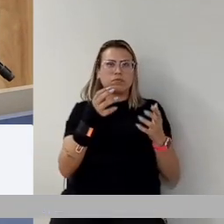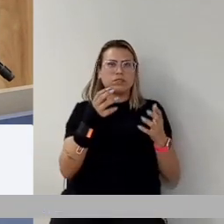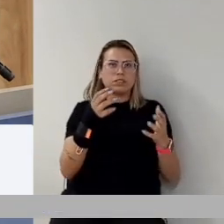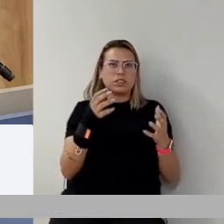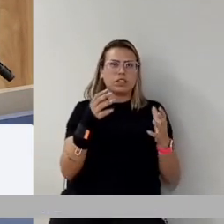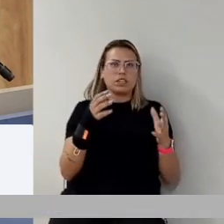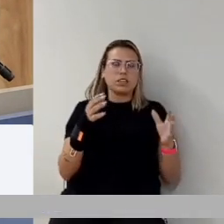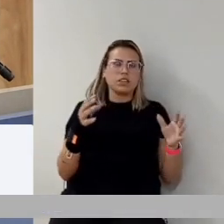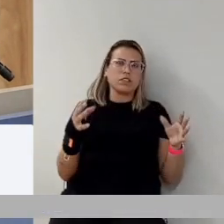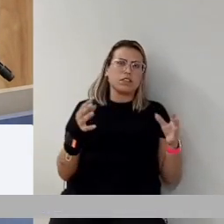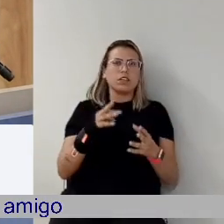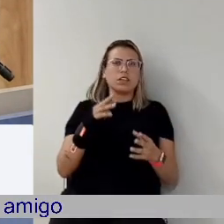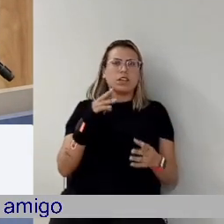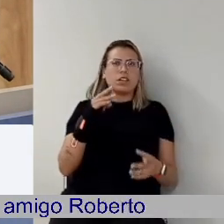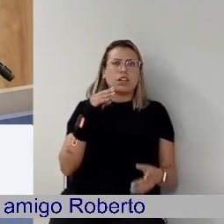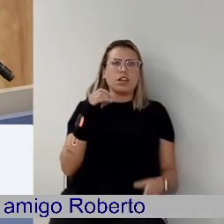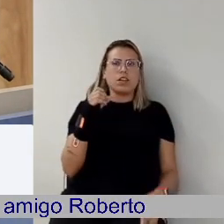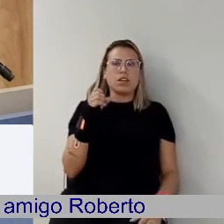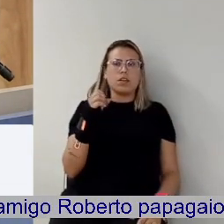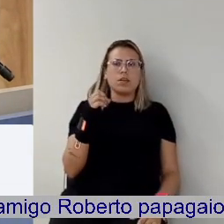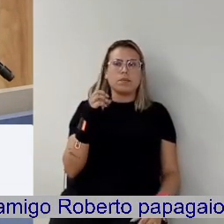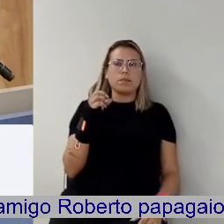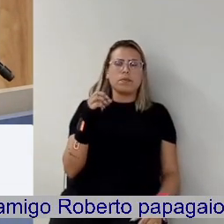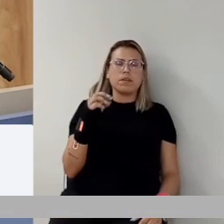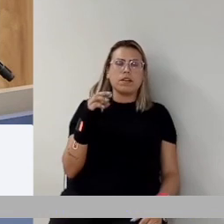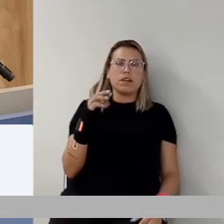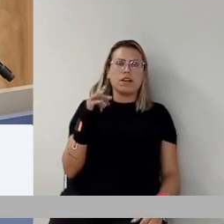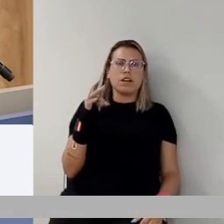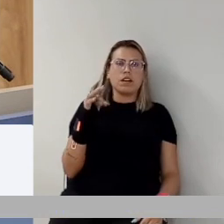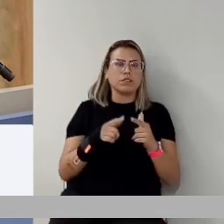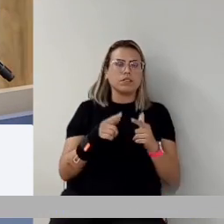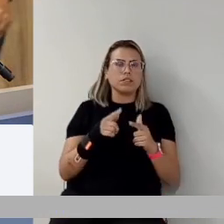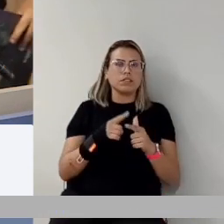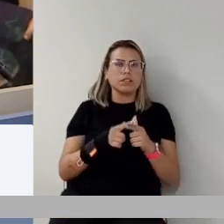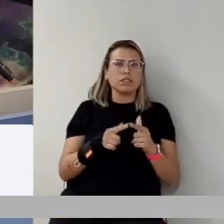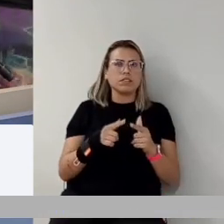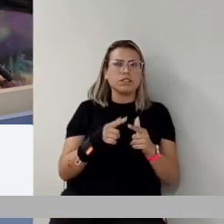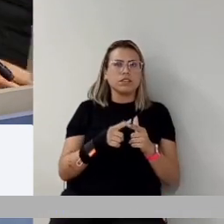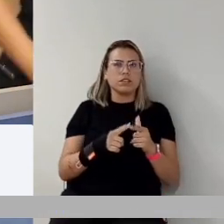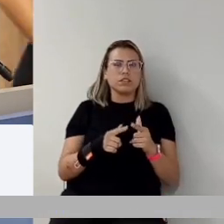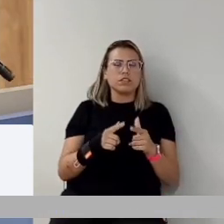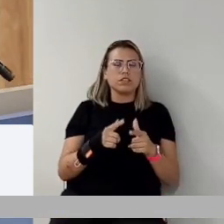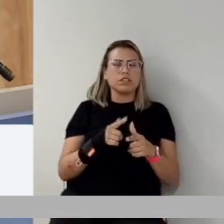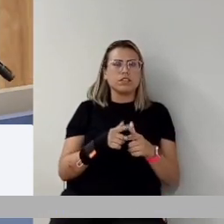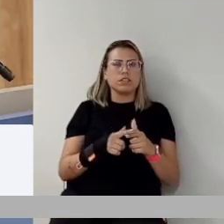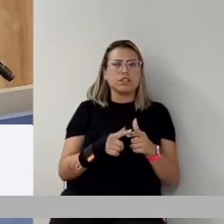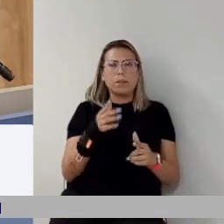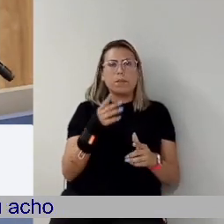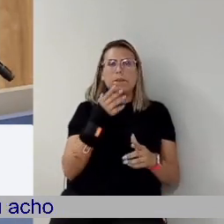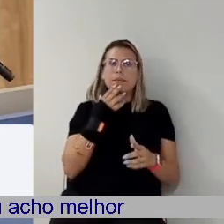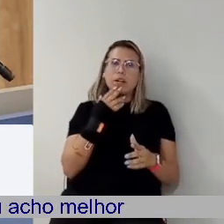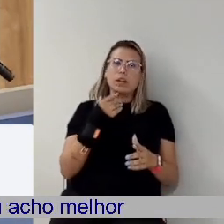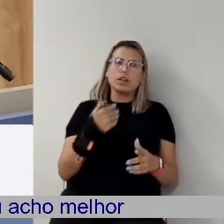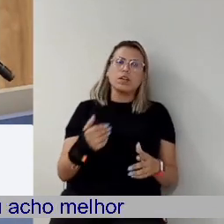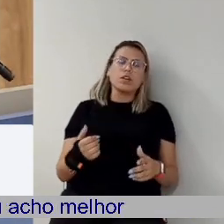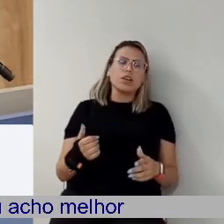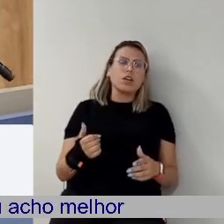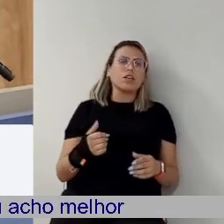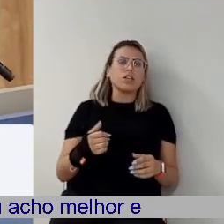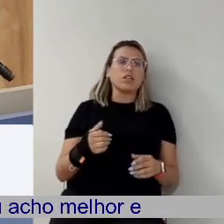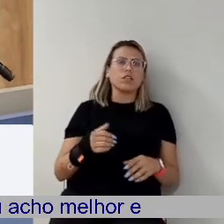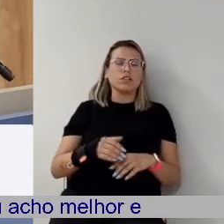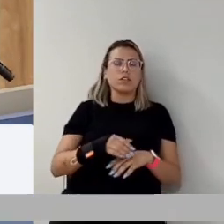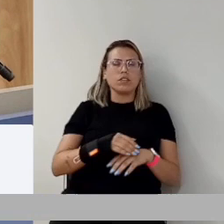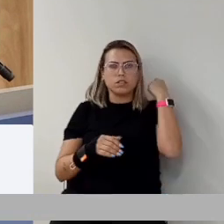nome do nosso amigo Roberto papagai Qual o problema ele viu as situações ele acha melhor e conversou